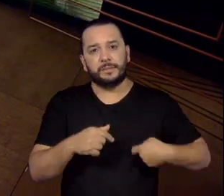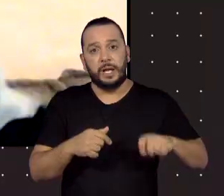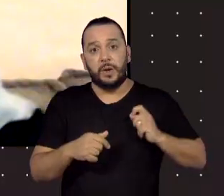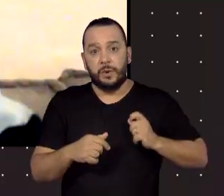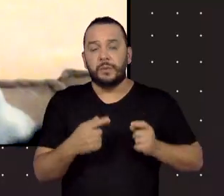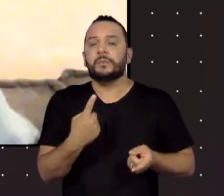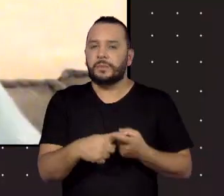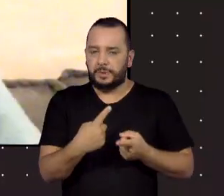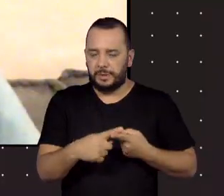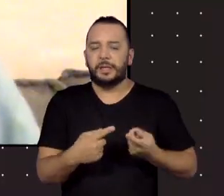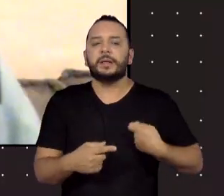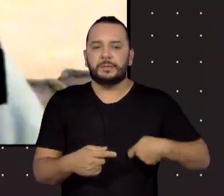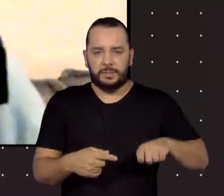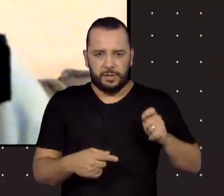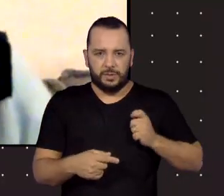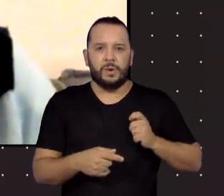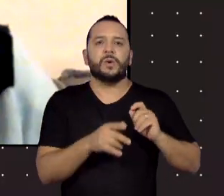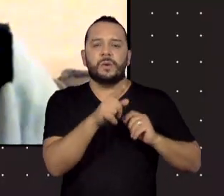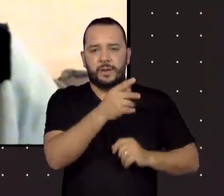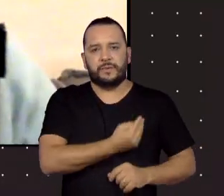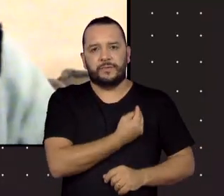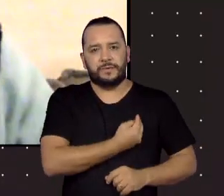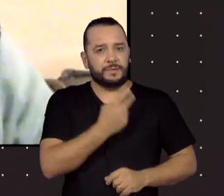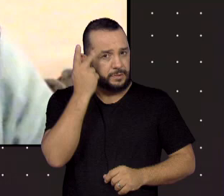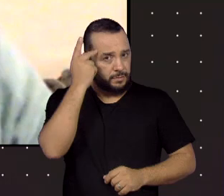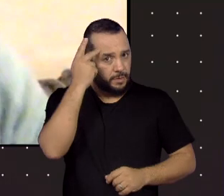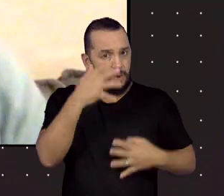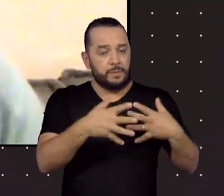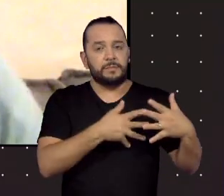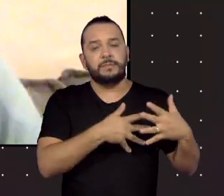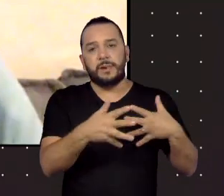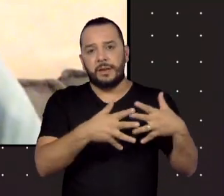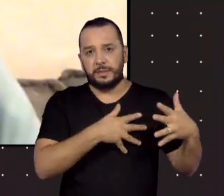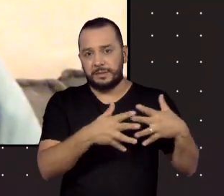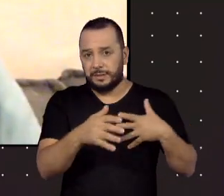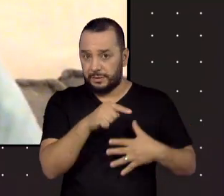colonizadores do Brás, que tenta essa carreira,